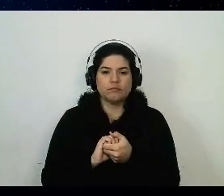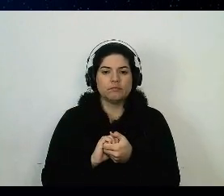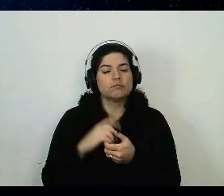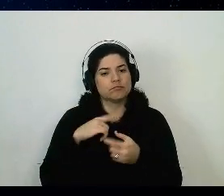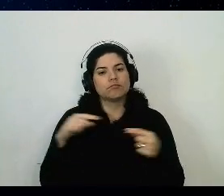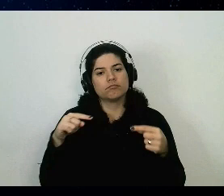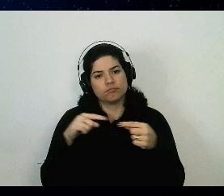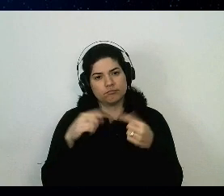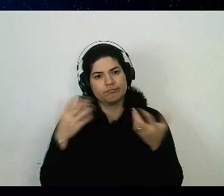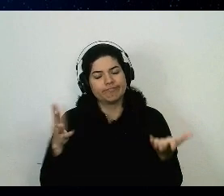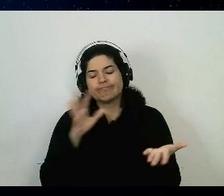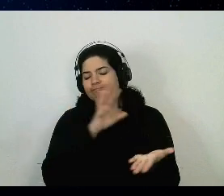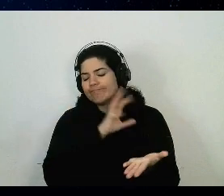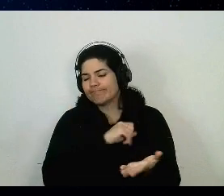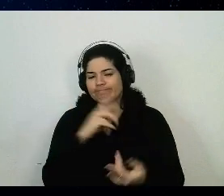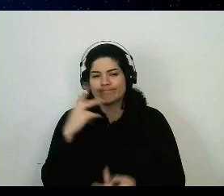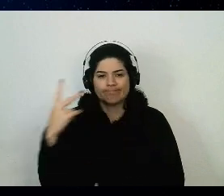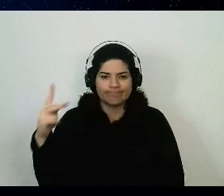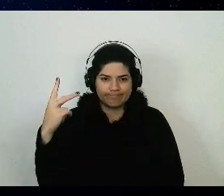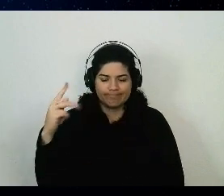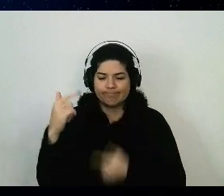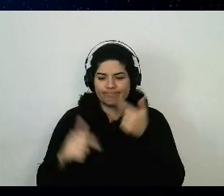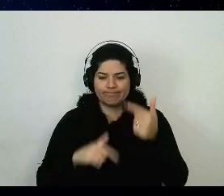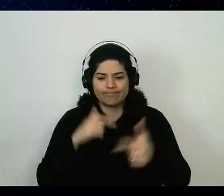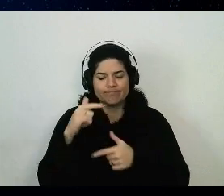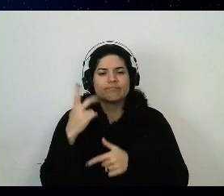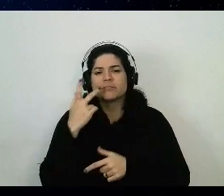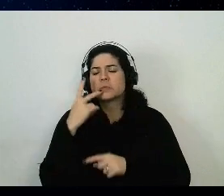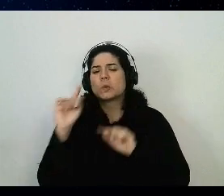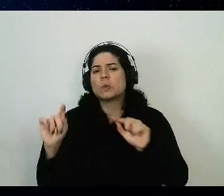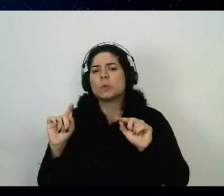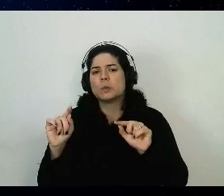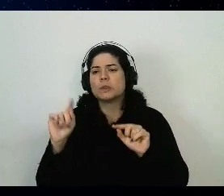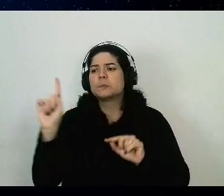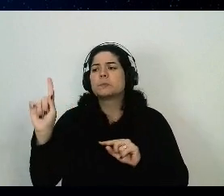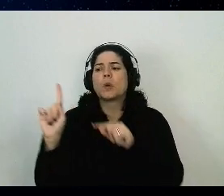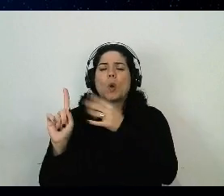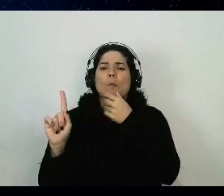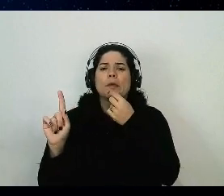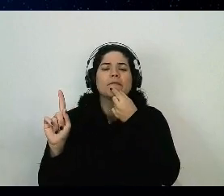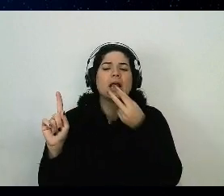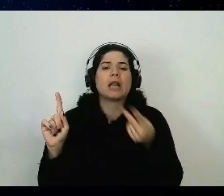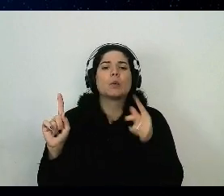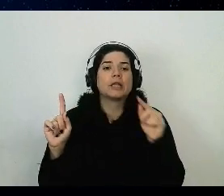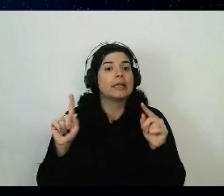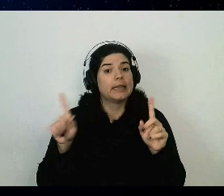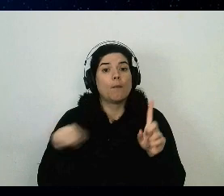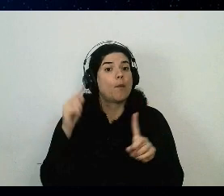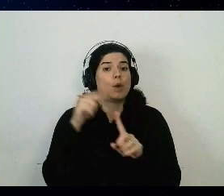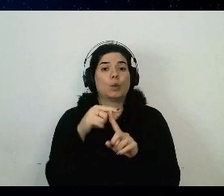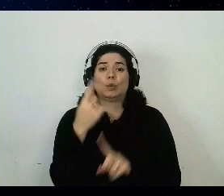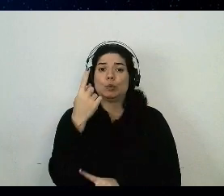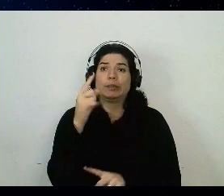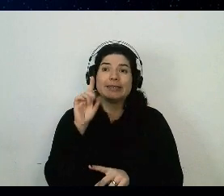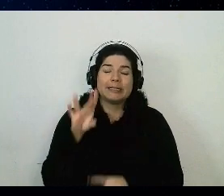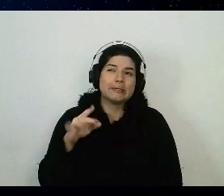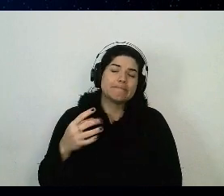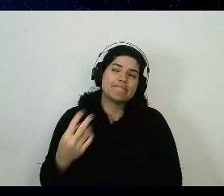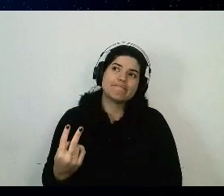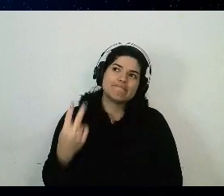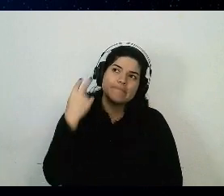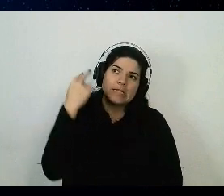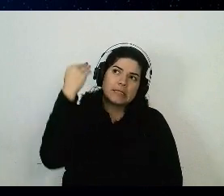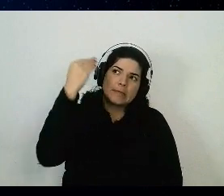e amo o trabalho dele nesse quesito, que ele diz que a gente só tem um propósito. Se nós olharmos para trás no decorrer das nossas